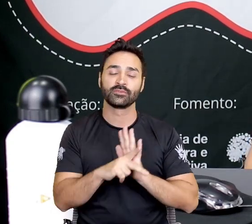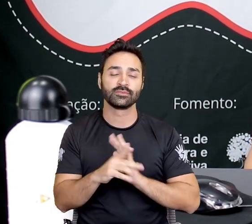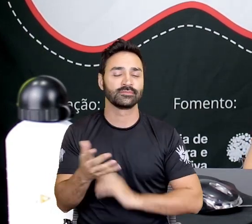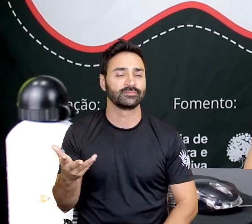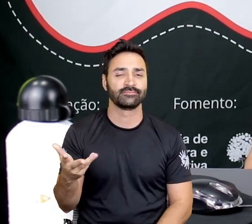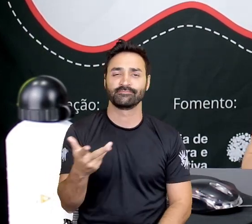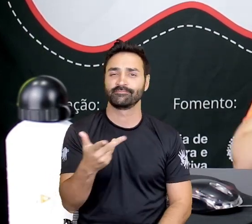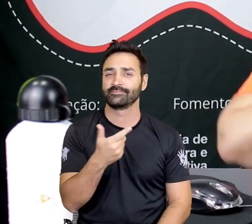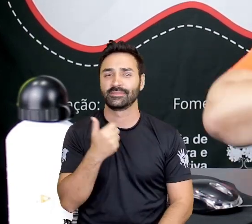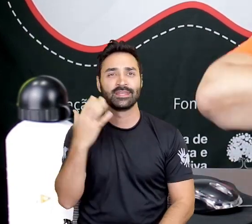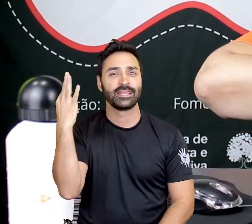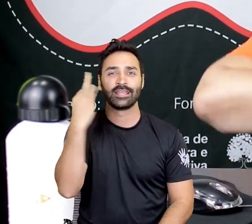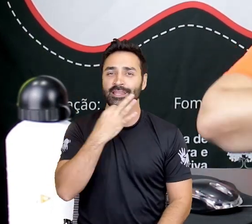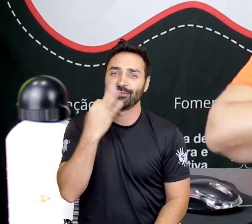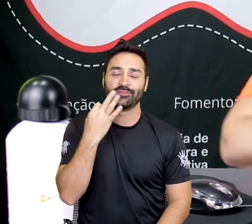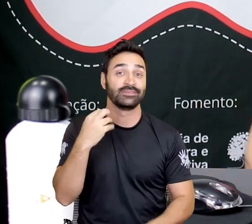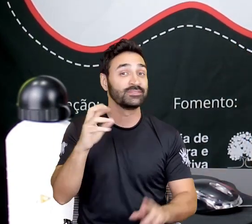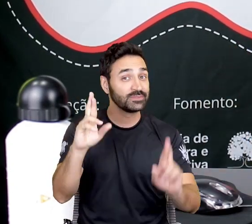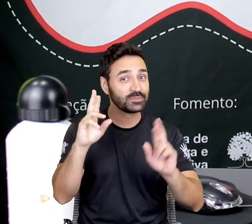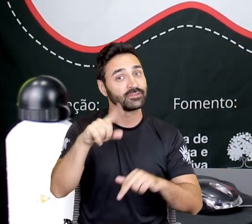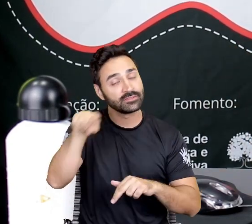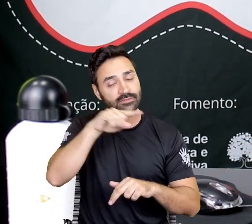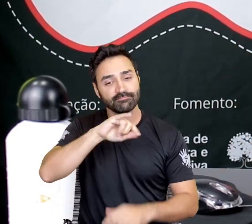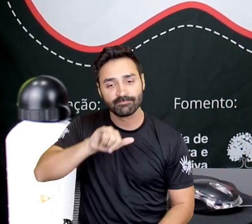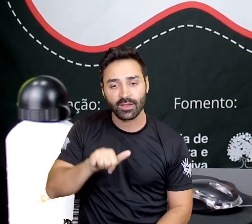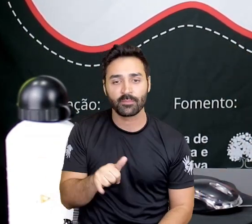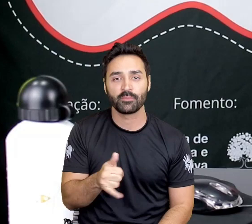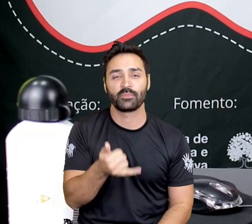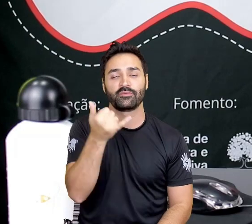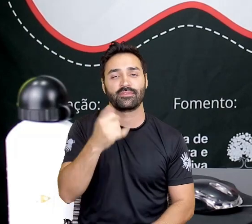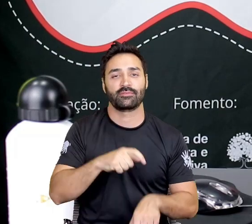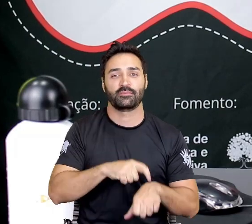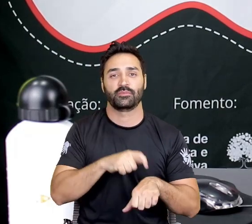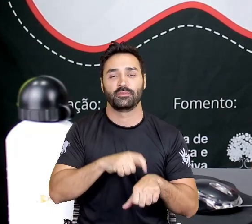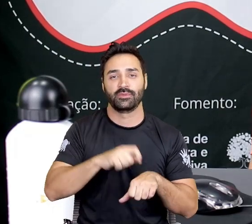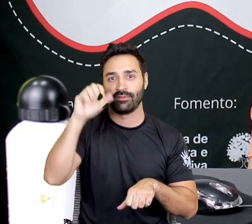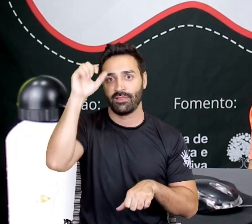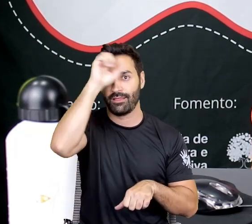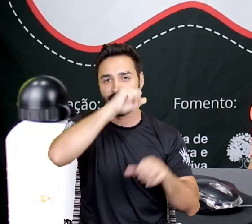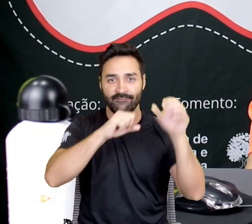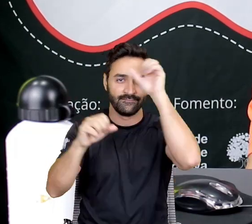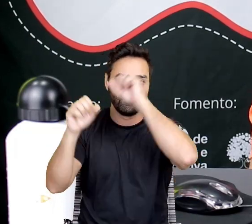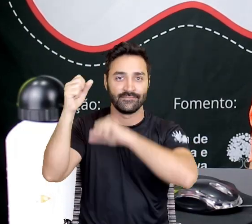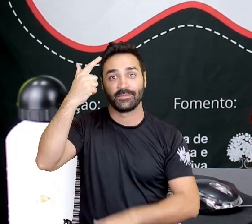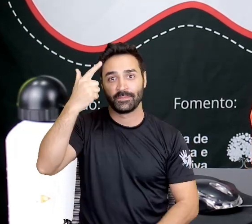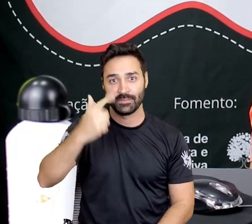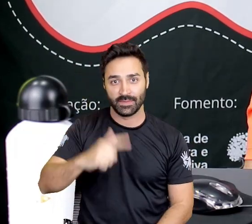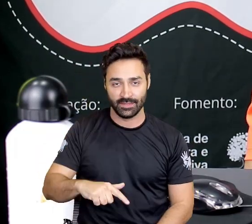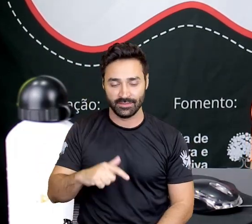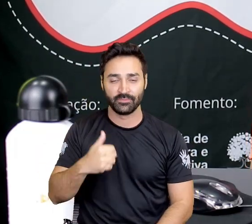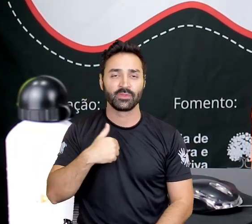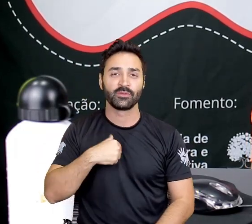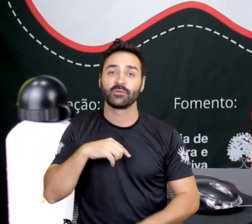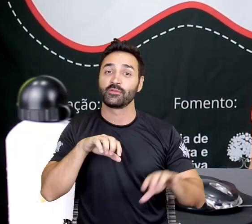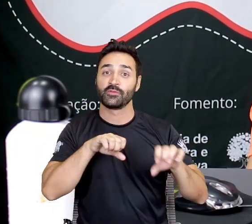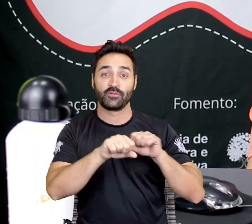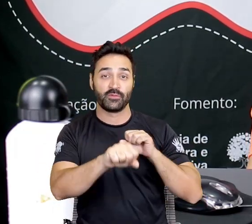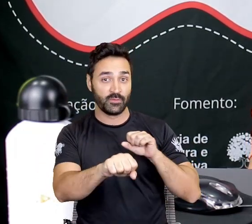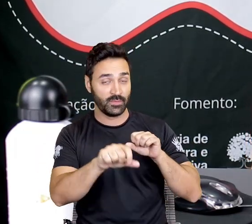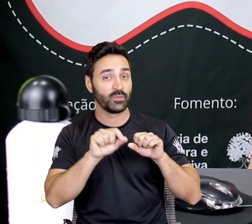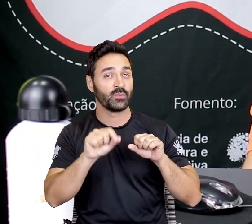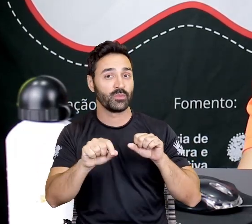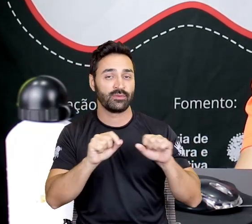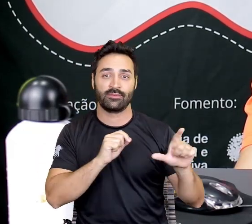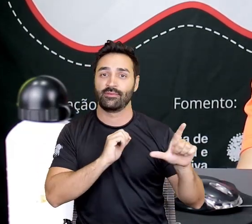lindo, gente, que eu espero muito que vocês aproveitem esses momentos todos. Minha formação é em Letras